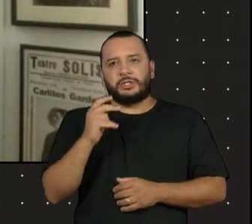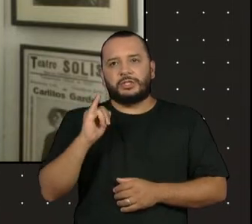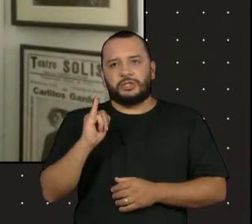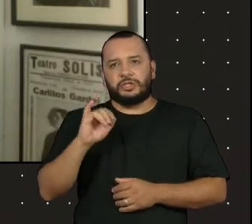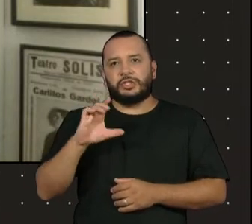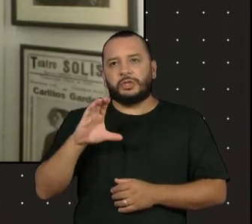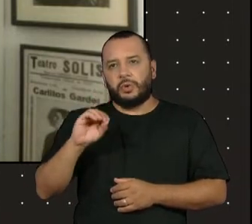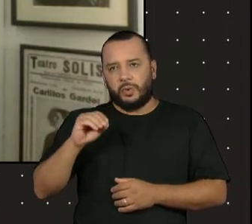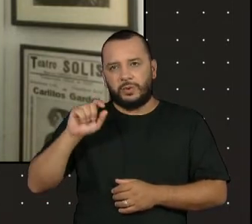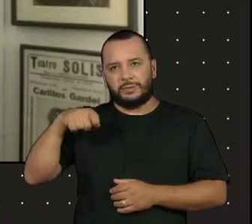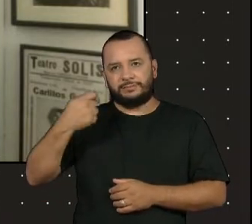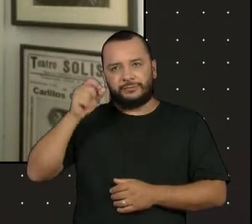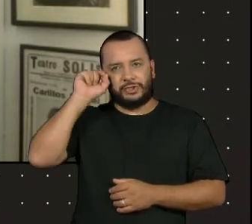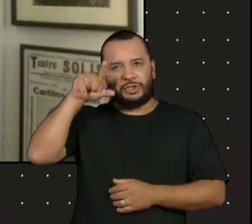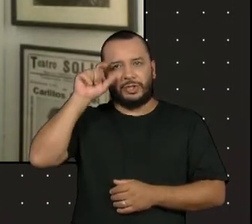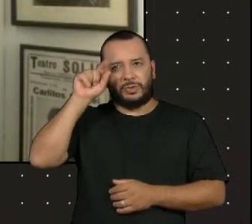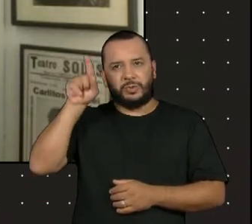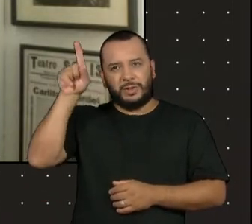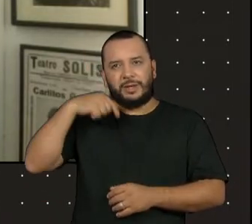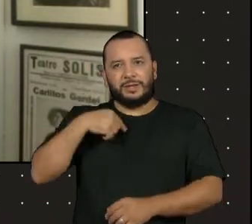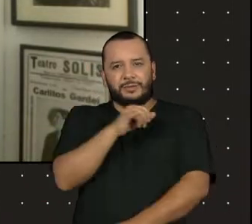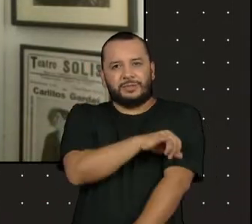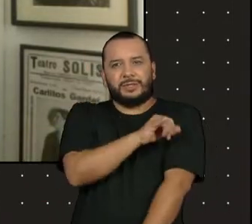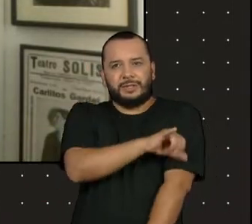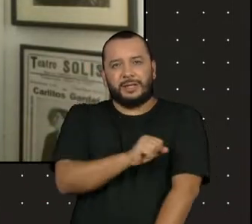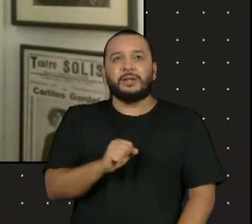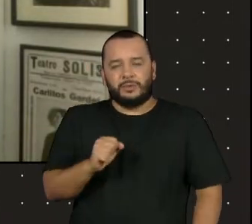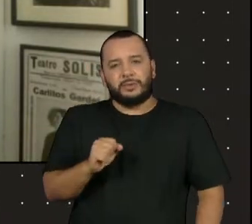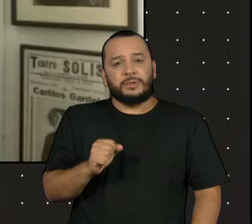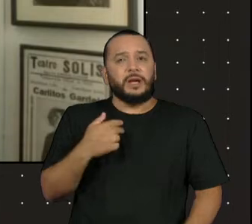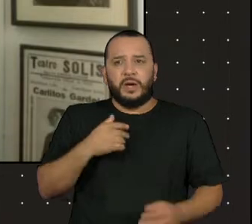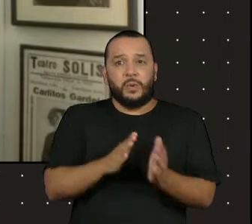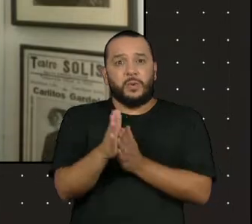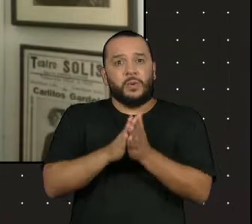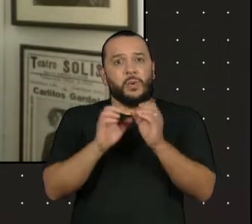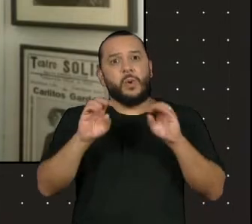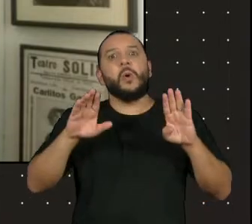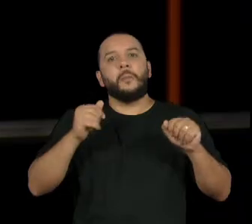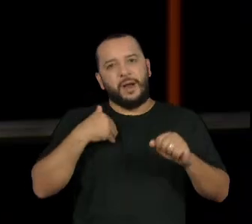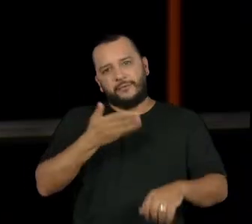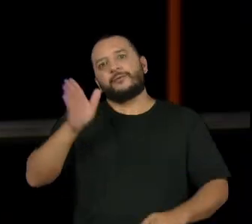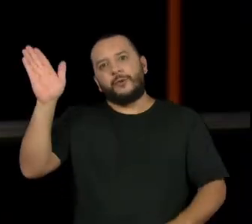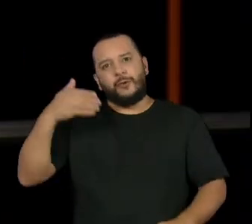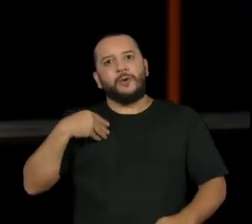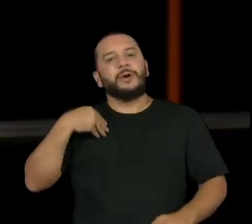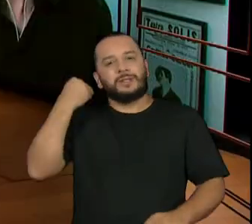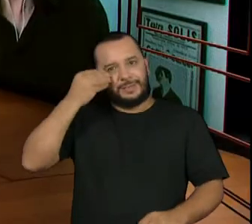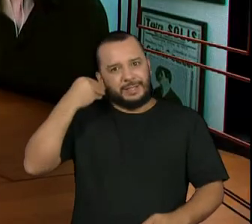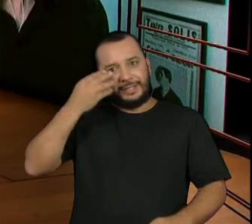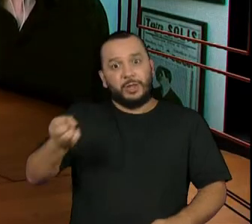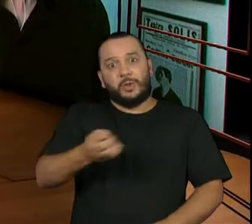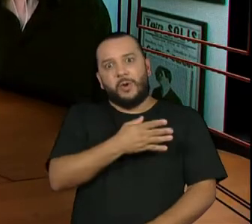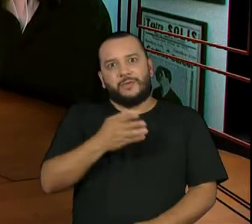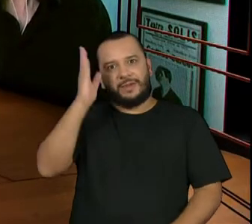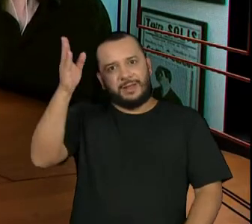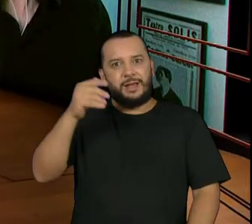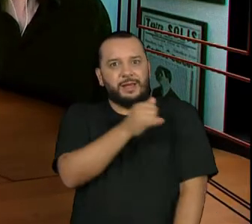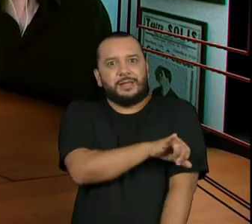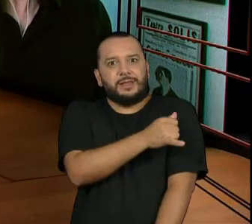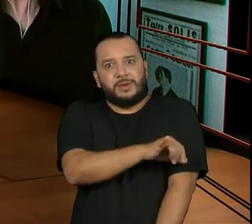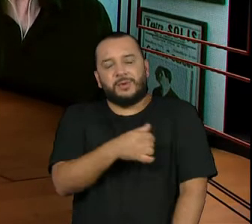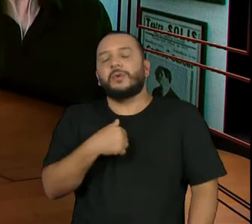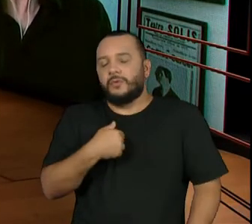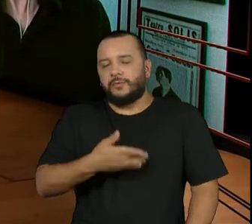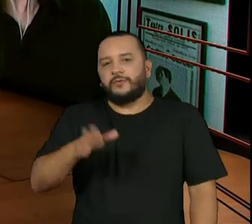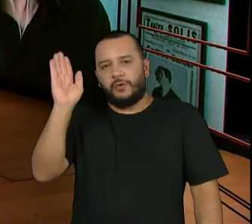e era Rio de Janeiro. Eu falei, oba, vamos embora, Rio de Janeiro, uma experiência nova fora da minha cidade. E